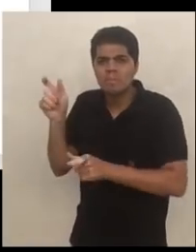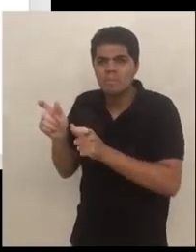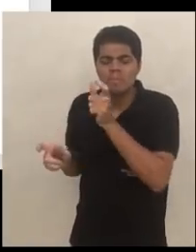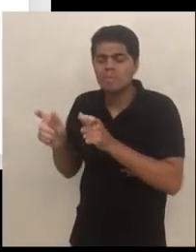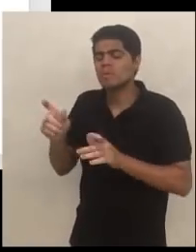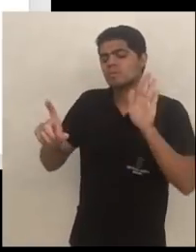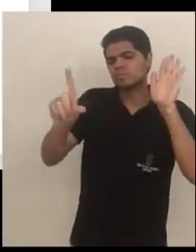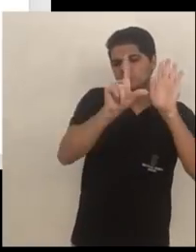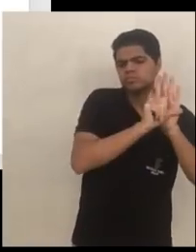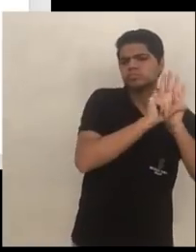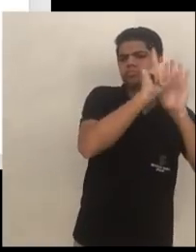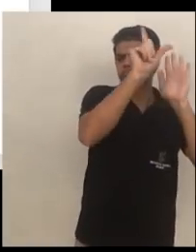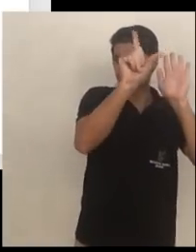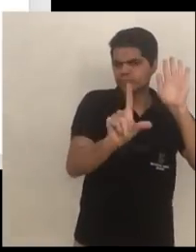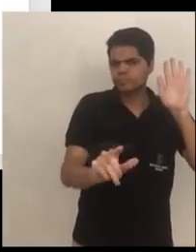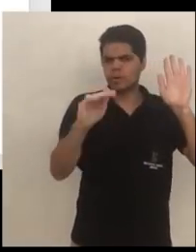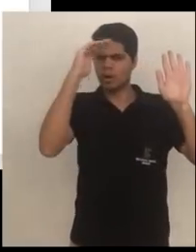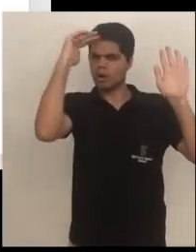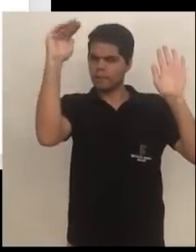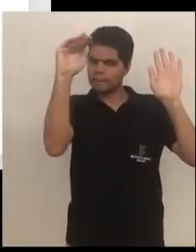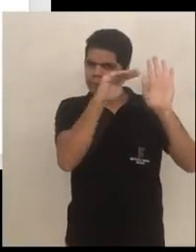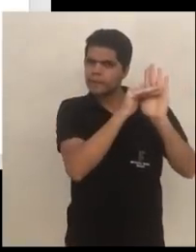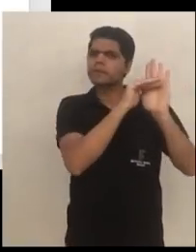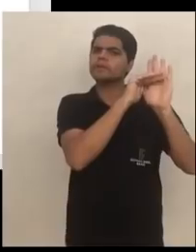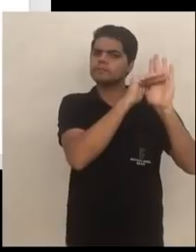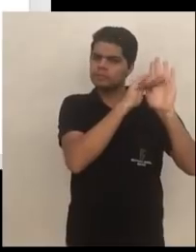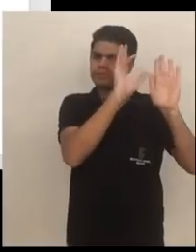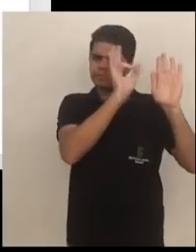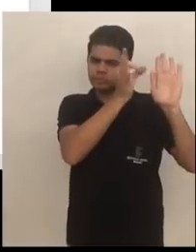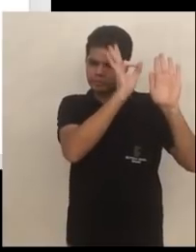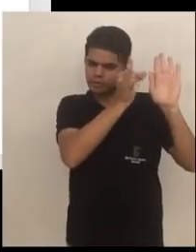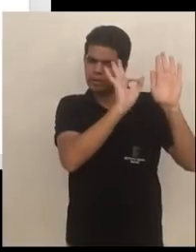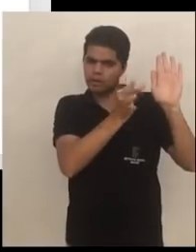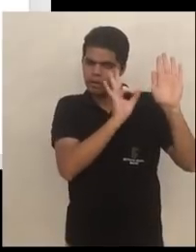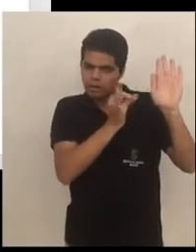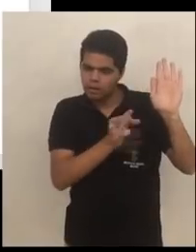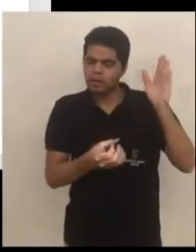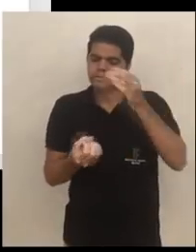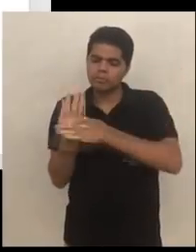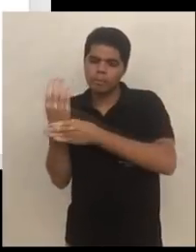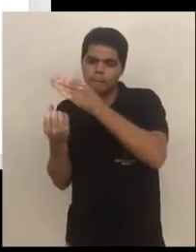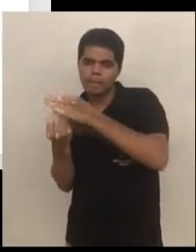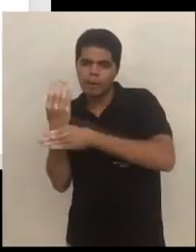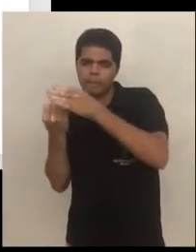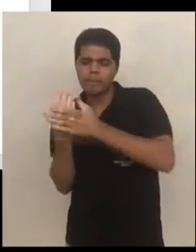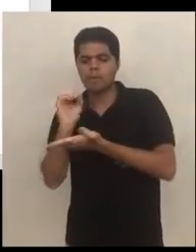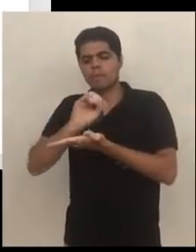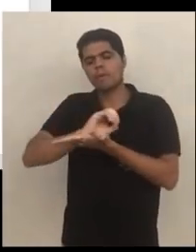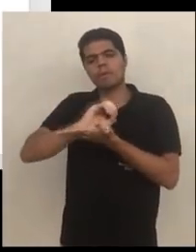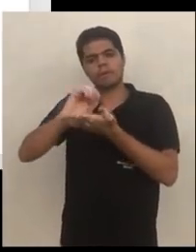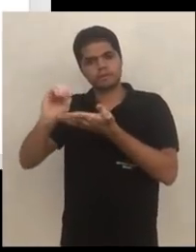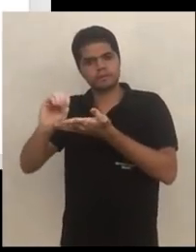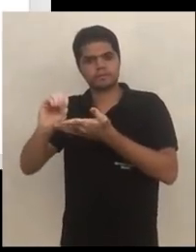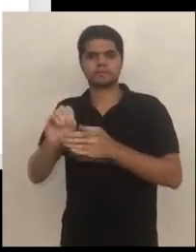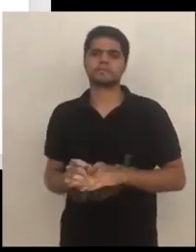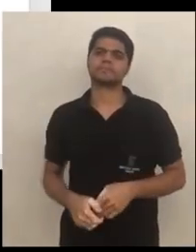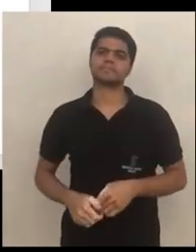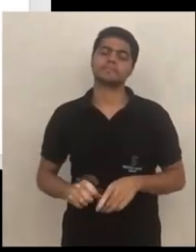legislação orgânica, atende todo o procedimento de produzir de forma orgânica, se